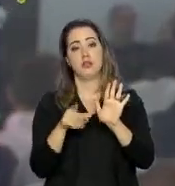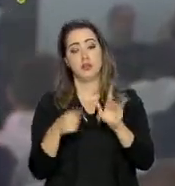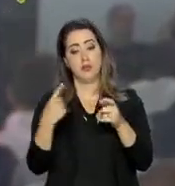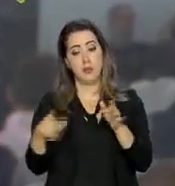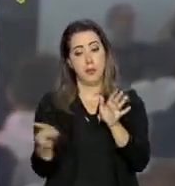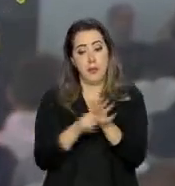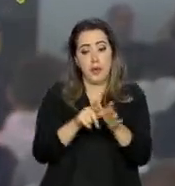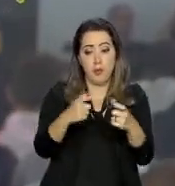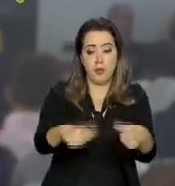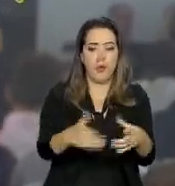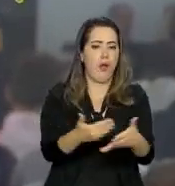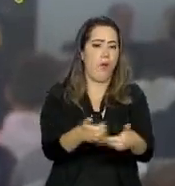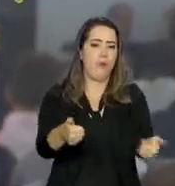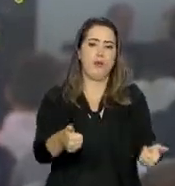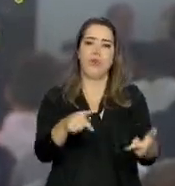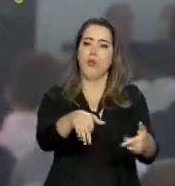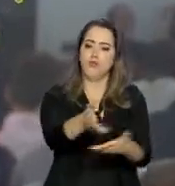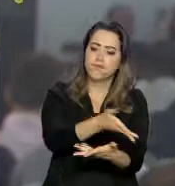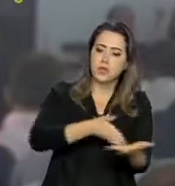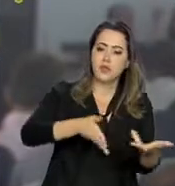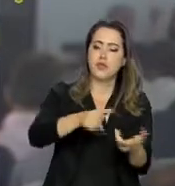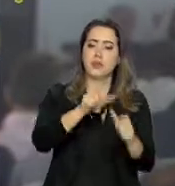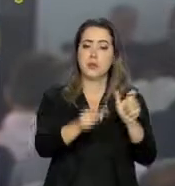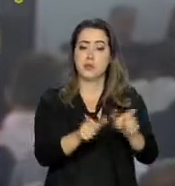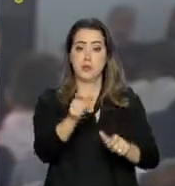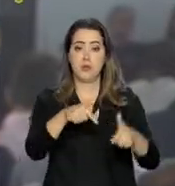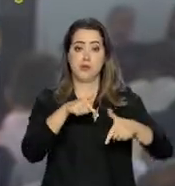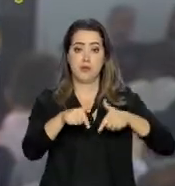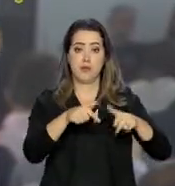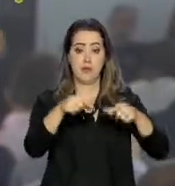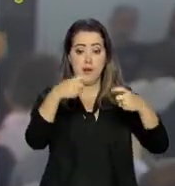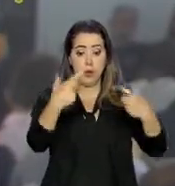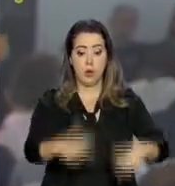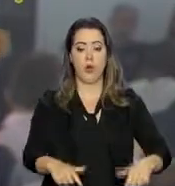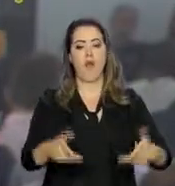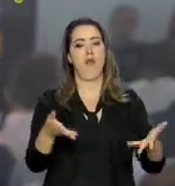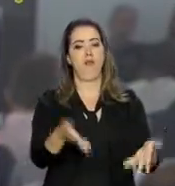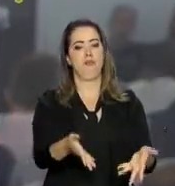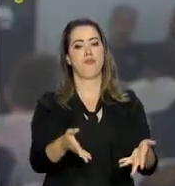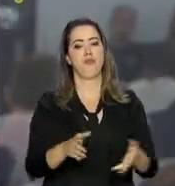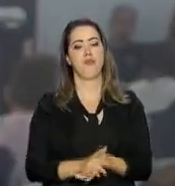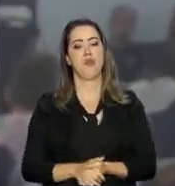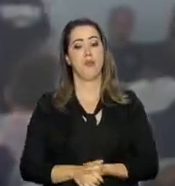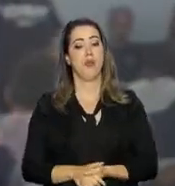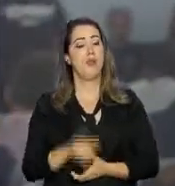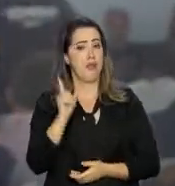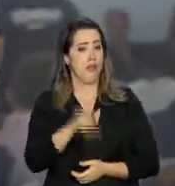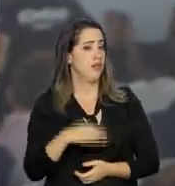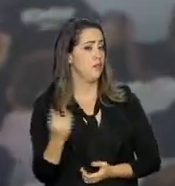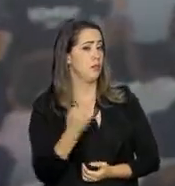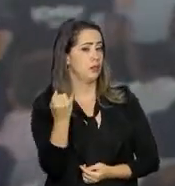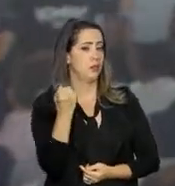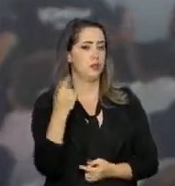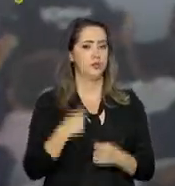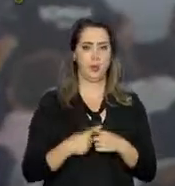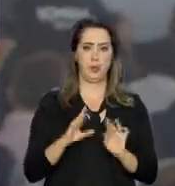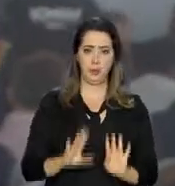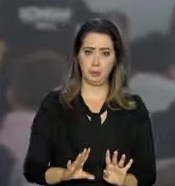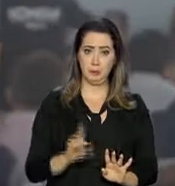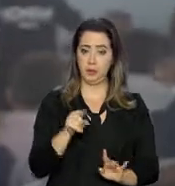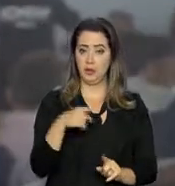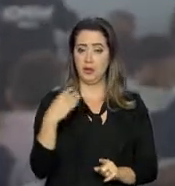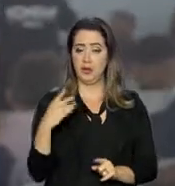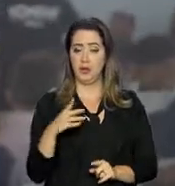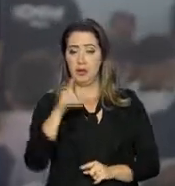local envolva a comunidade local a mão de obra local os produtos locais ea cultura local isso é muito importante porque a idéia é